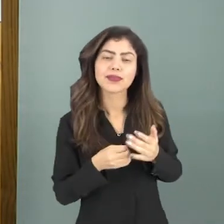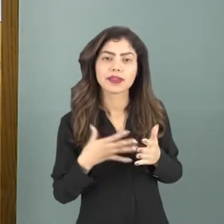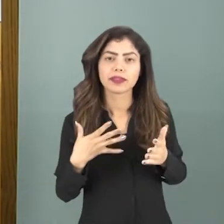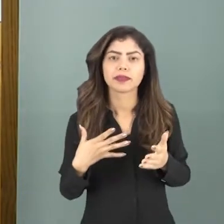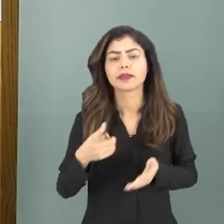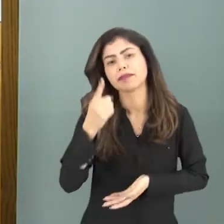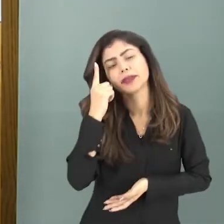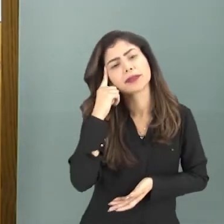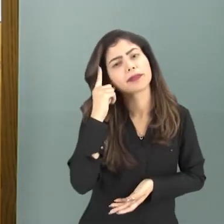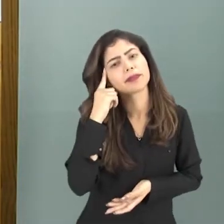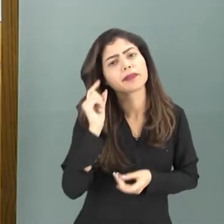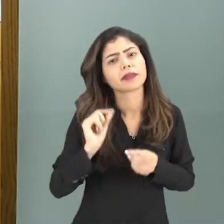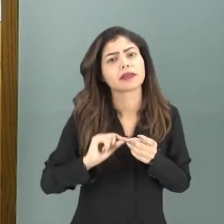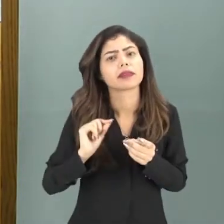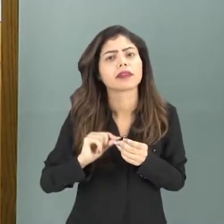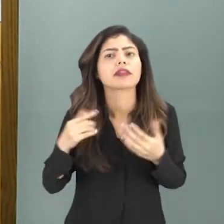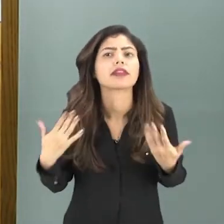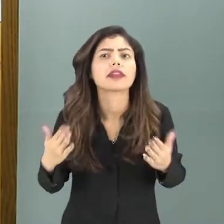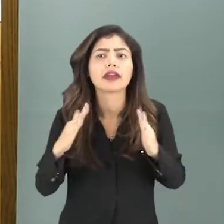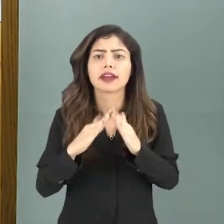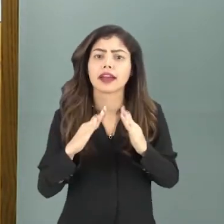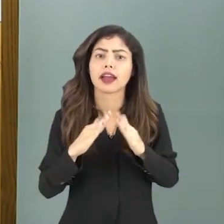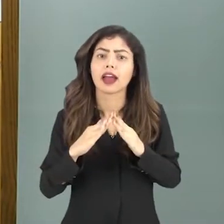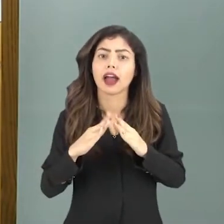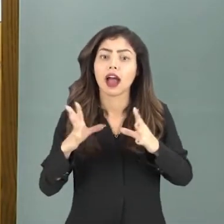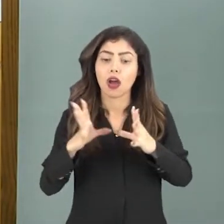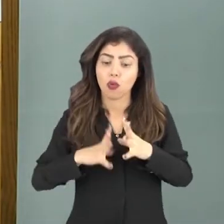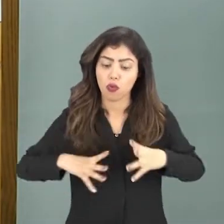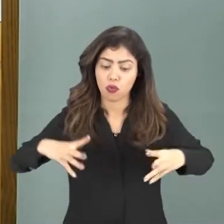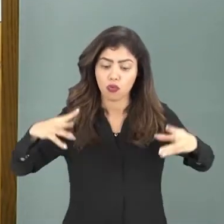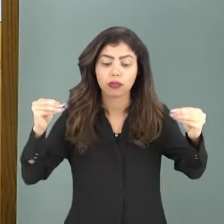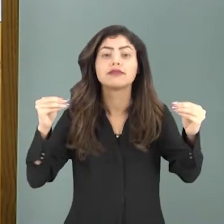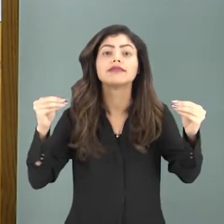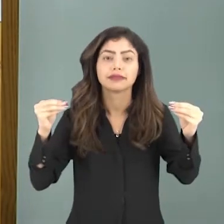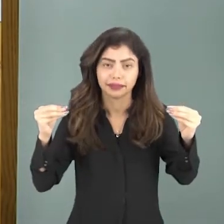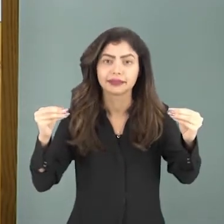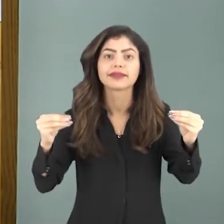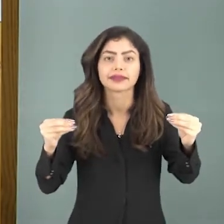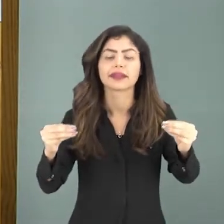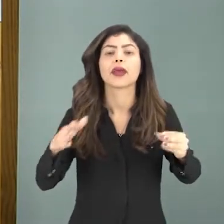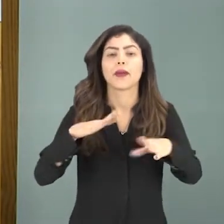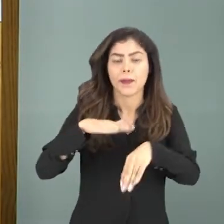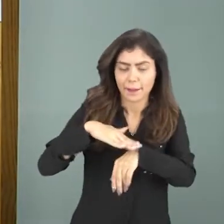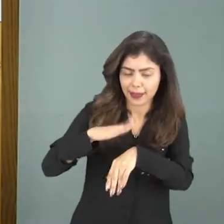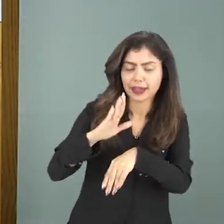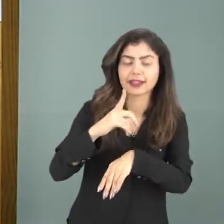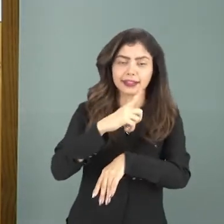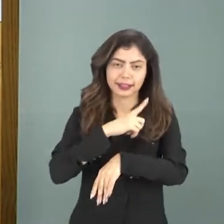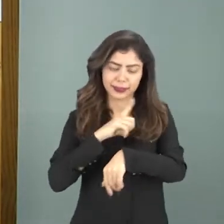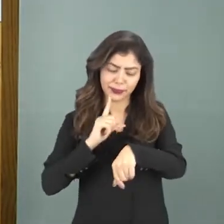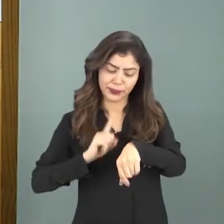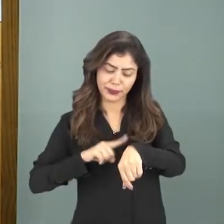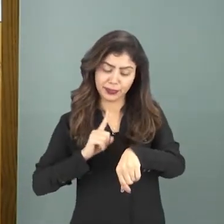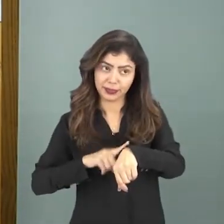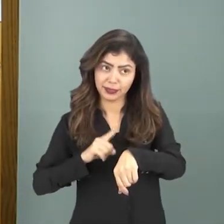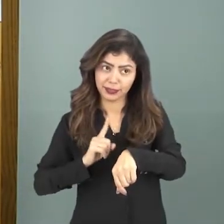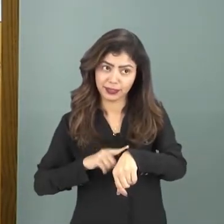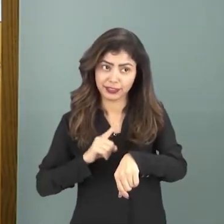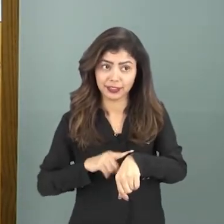brincar. Ele resolveu fazer a sua casa de palha. Assim sobraria mais